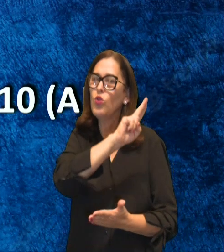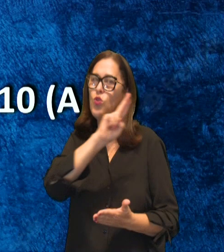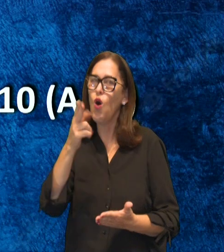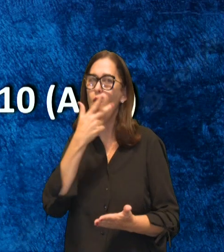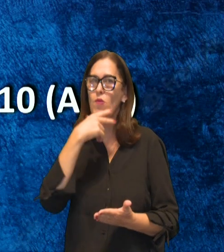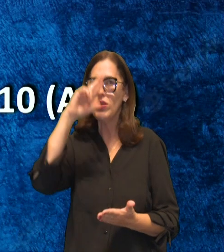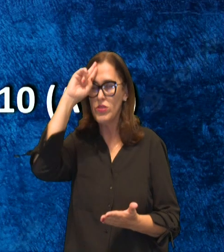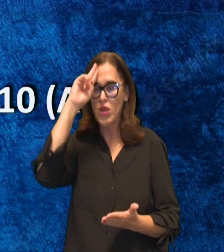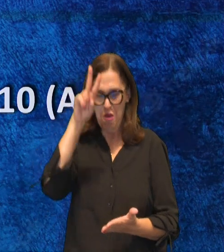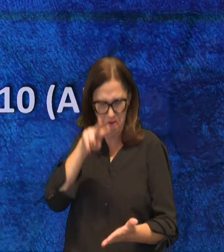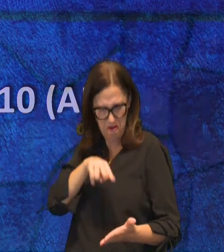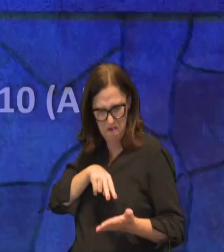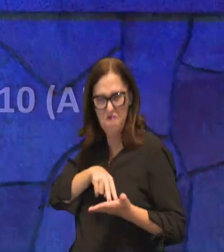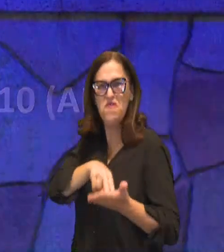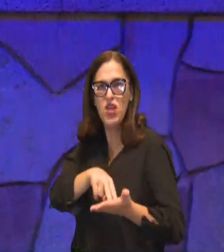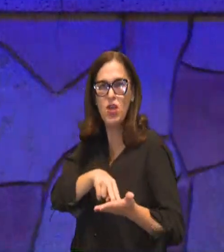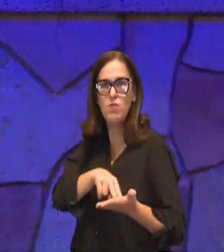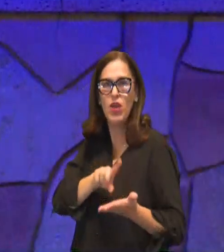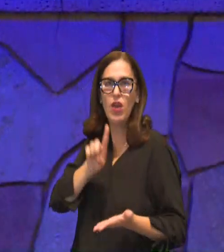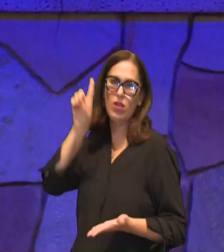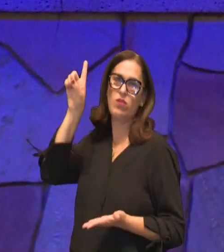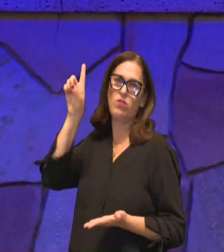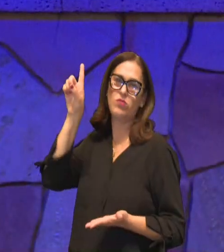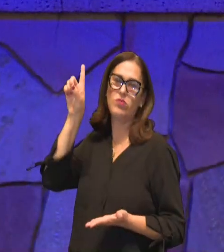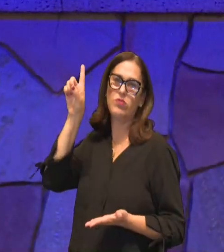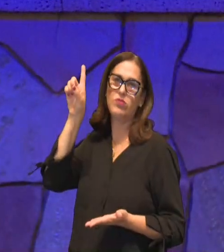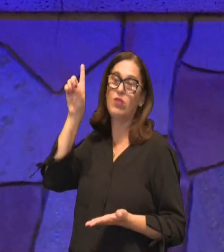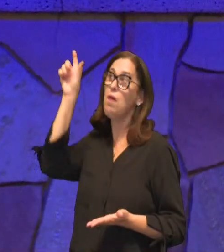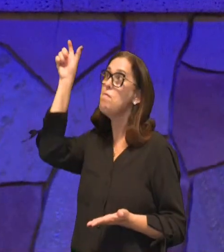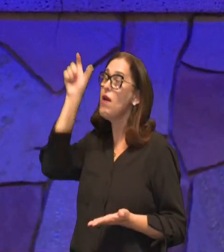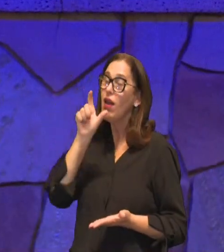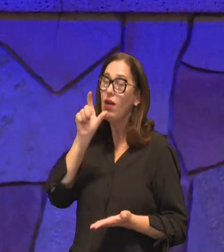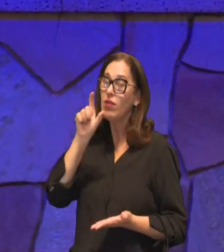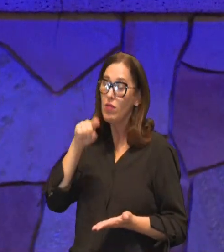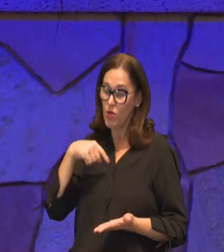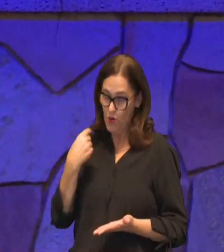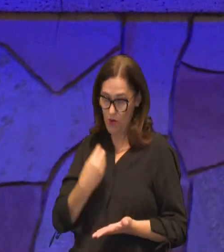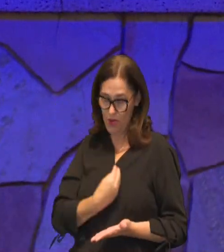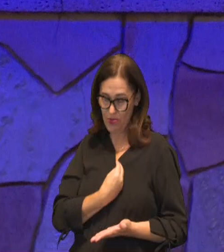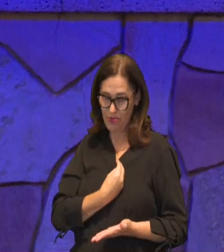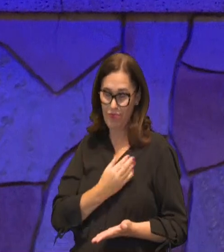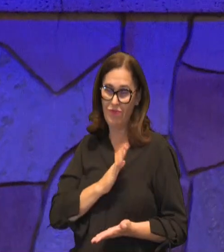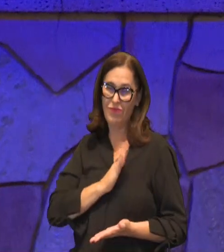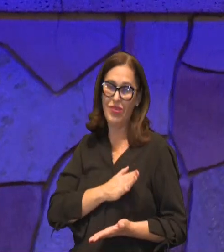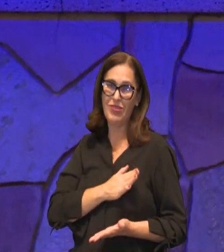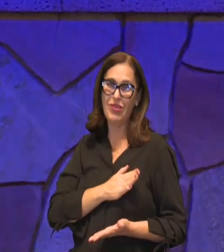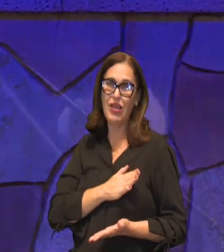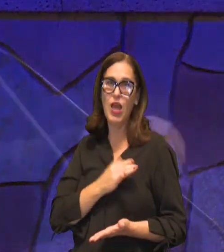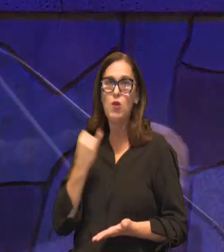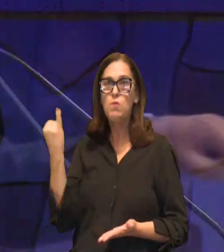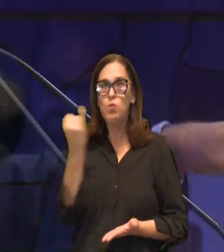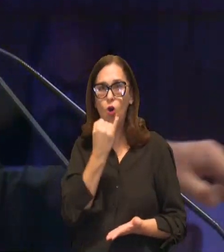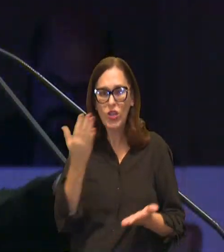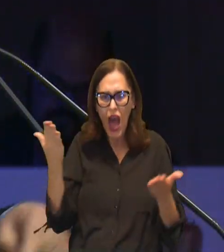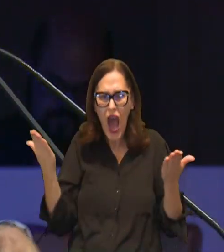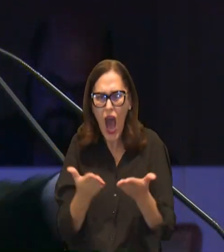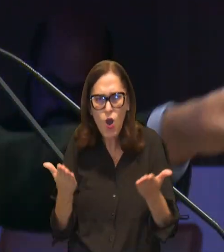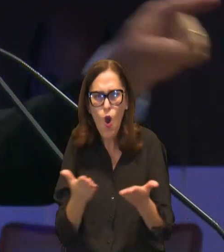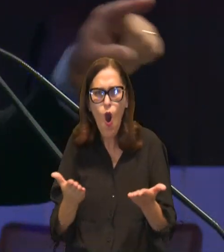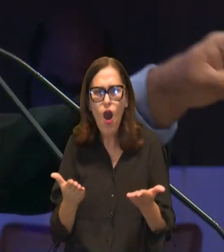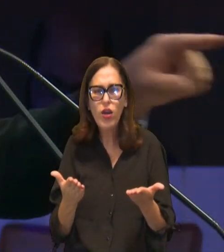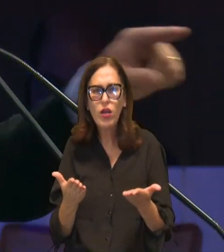e se firme sobre o seu Deus. A palavra de Deus para o nosso coração nesta noite é relevante aqui e agora, meu